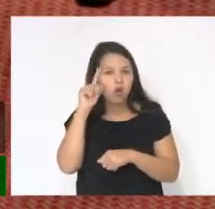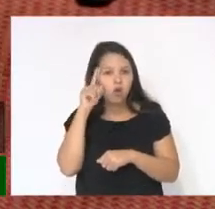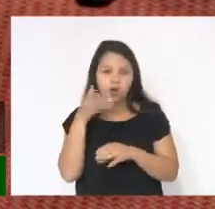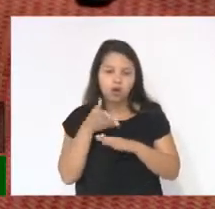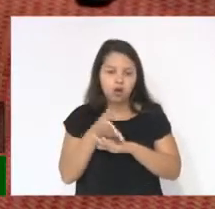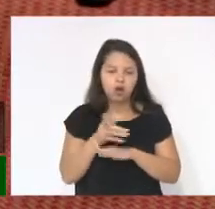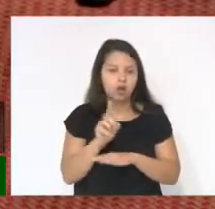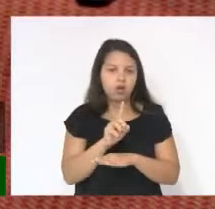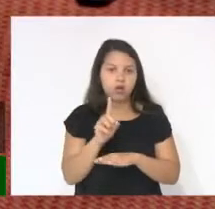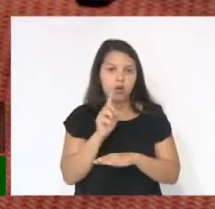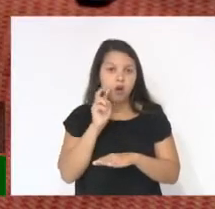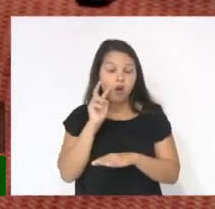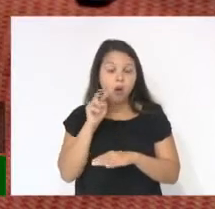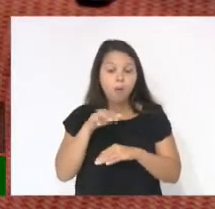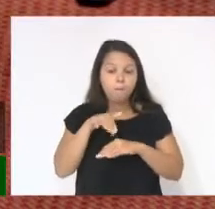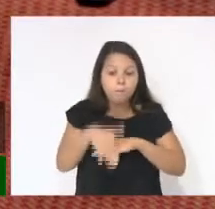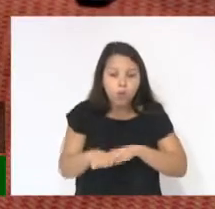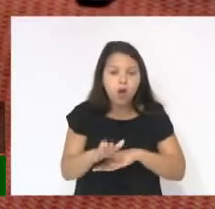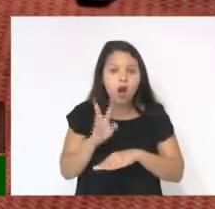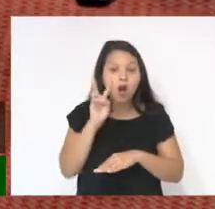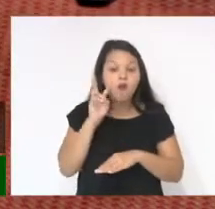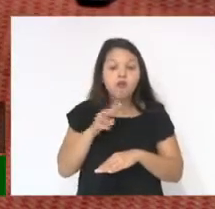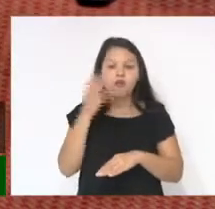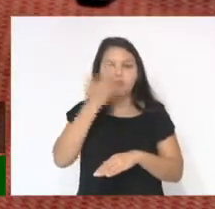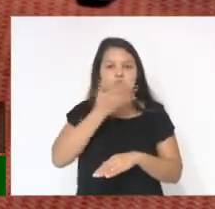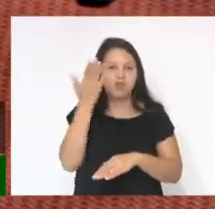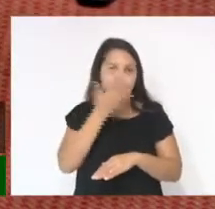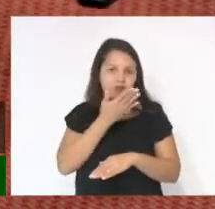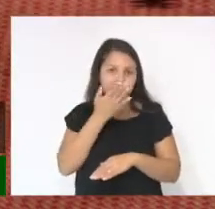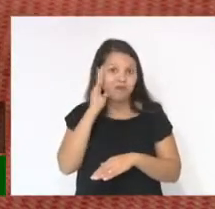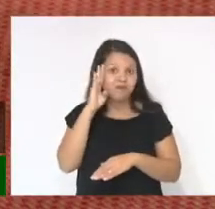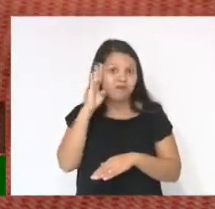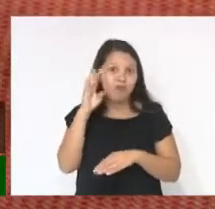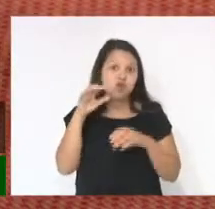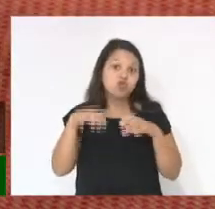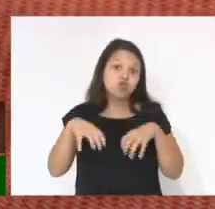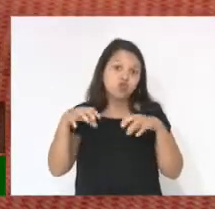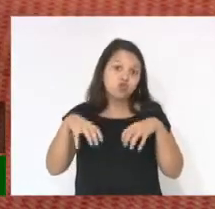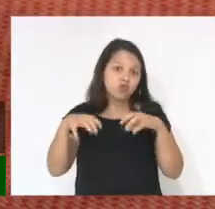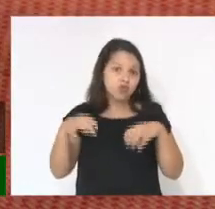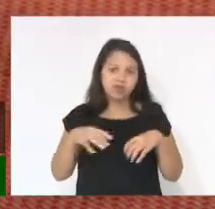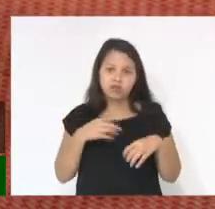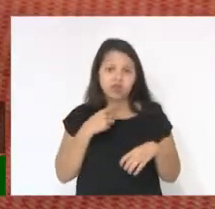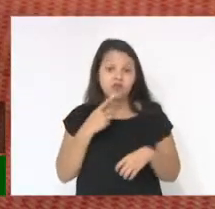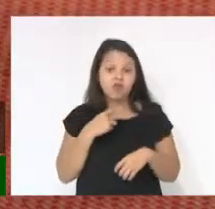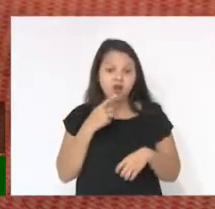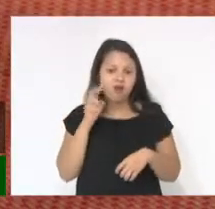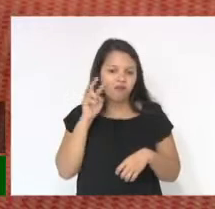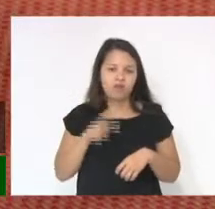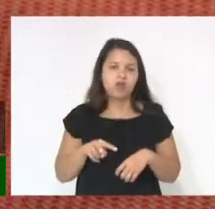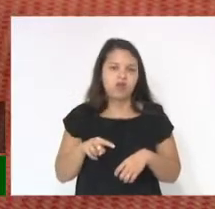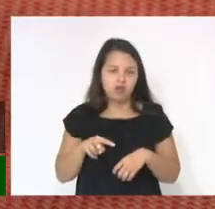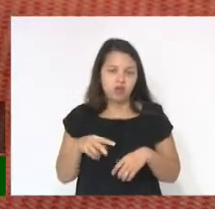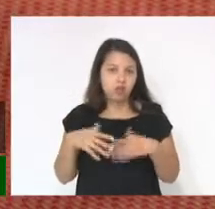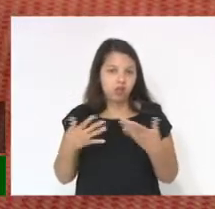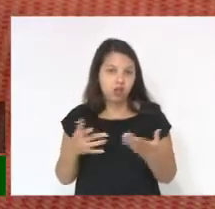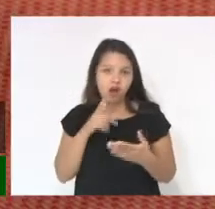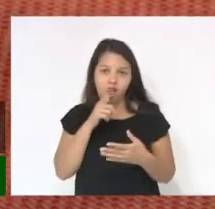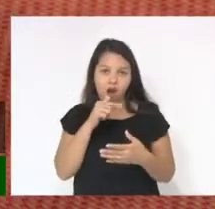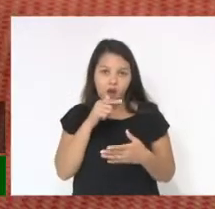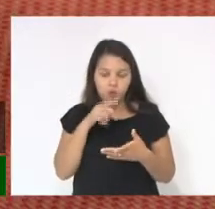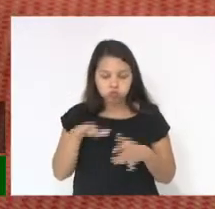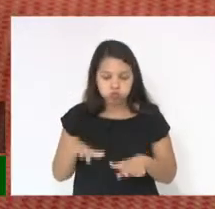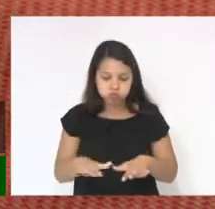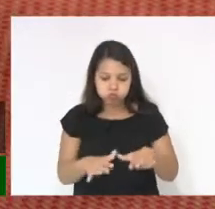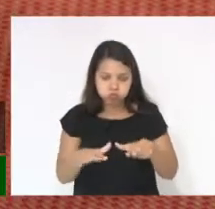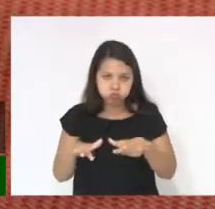não veem os buracos, especialmente quando chove. E aí, os buracos se enchem de